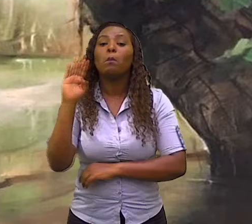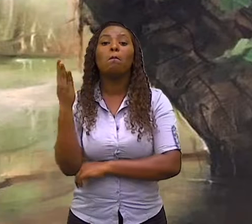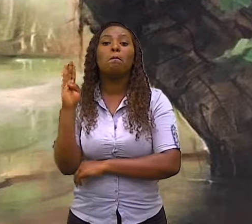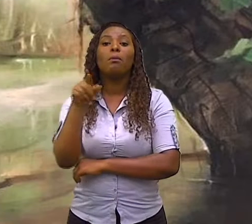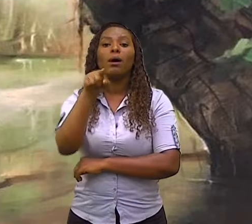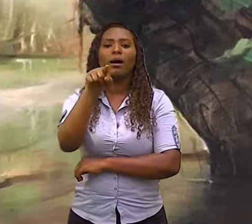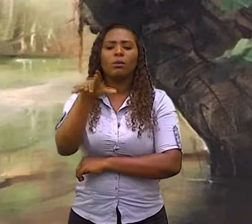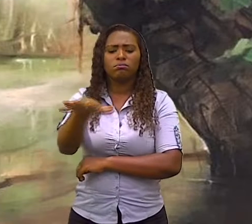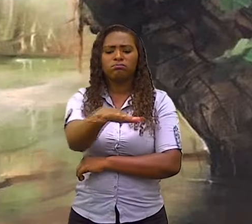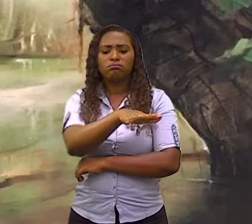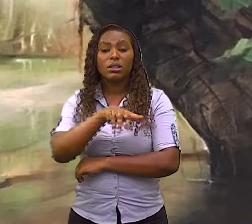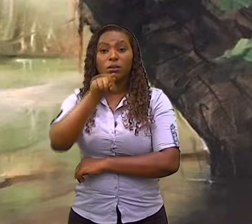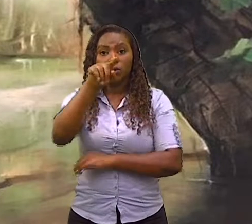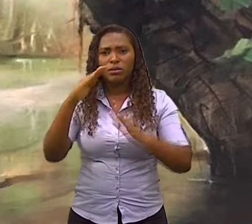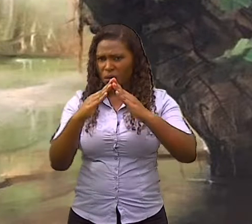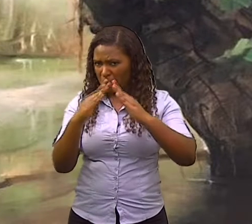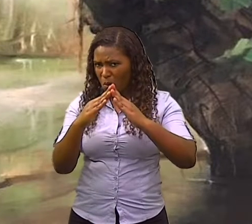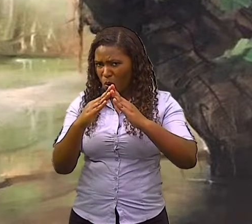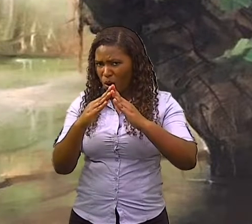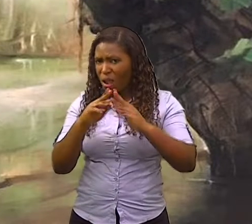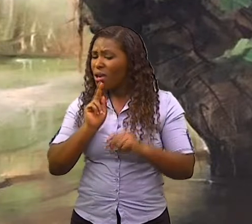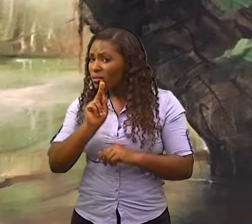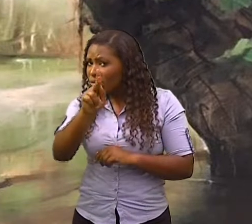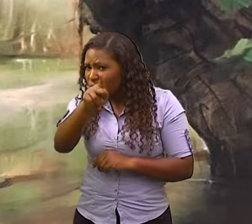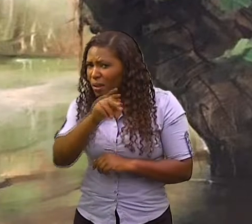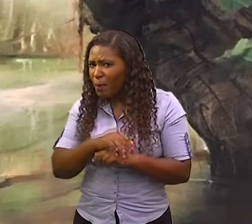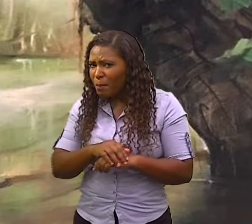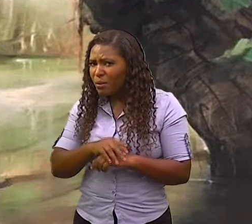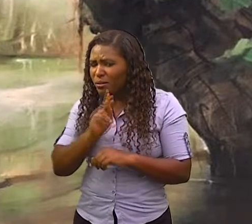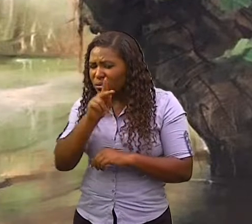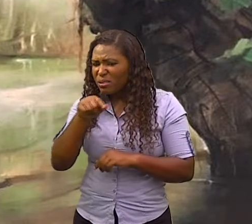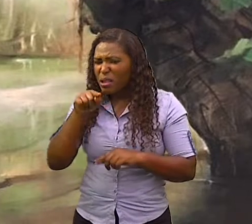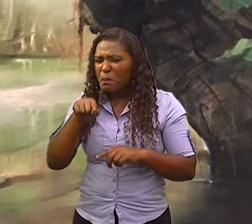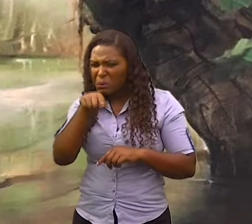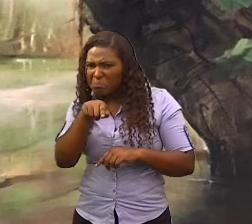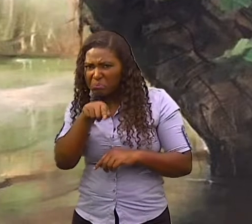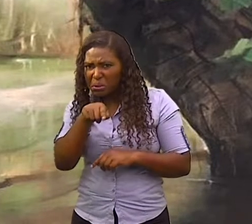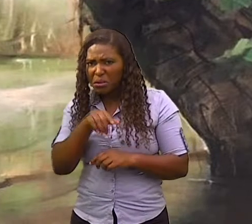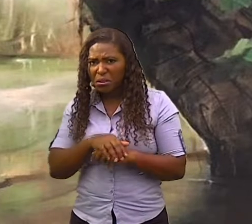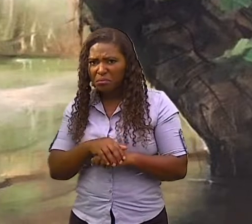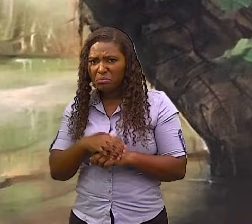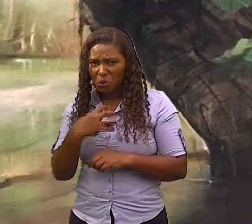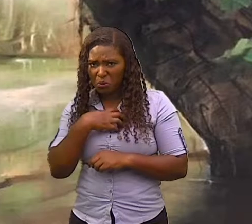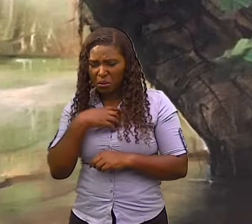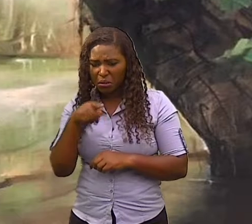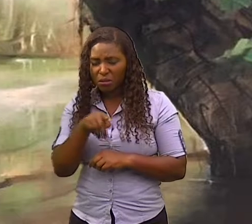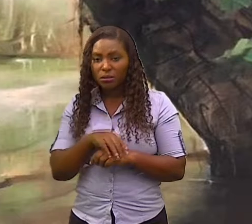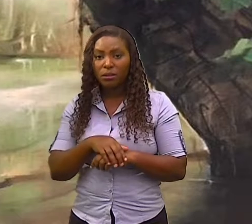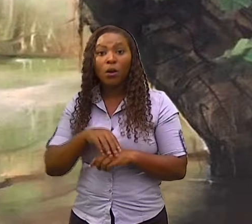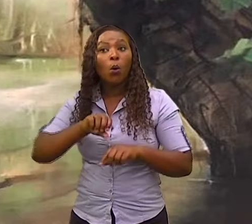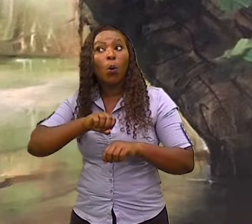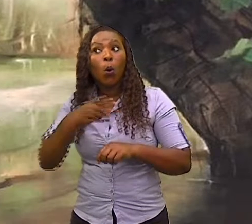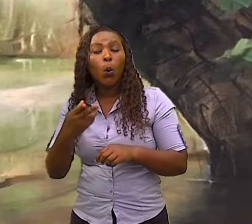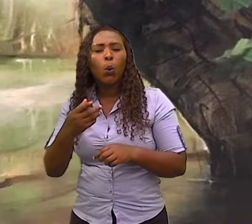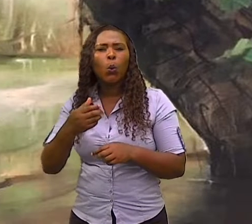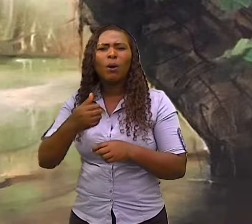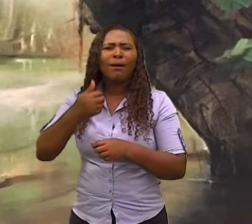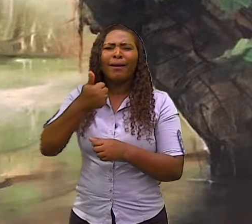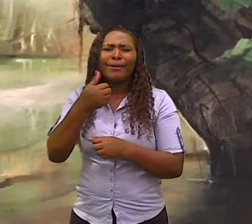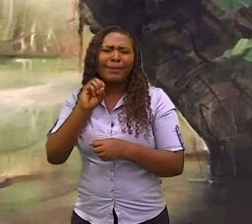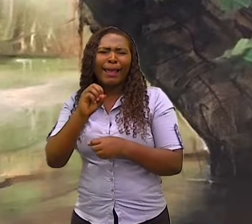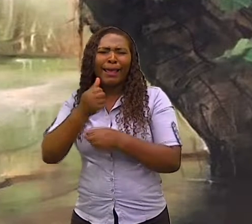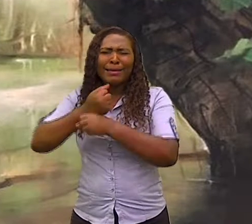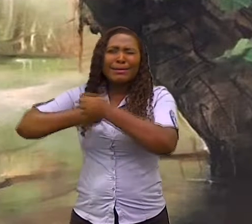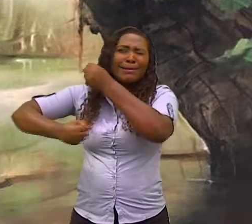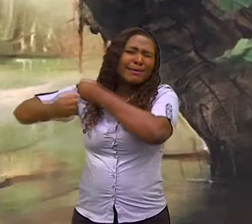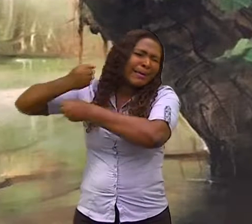hoje? Ou como ele era, vamos supor, há 10 anos atrás? Você lembra? Vamos